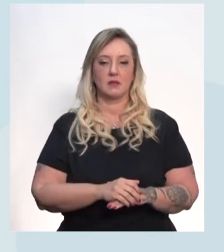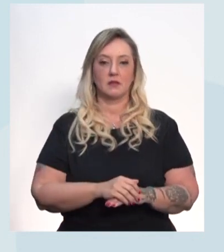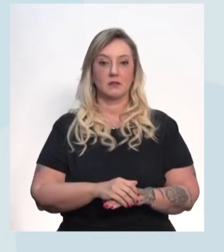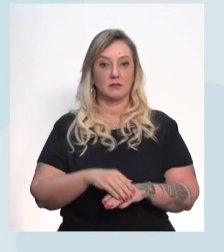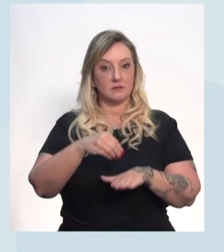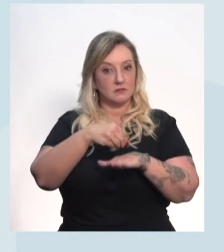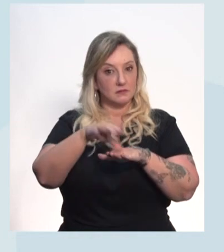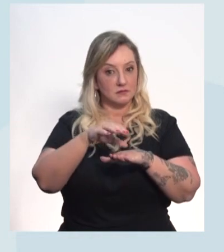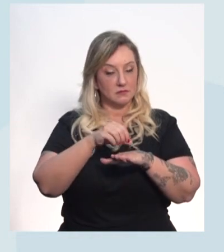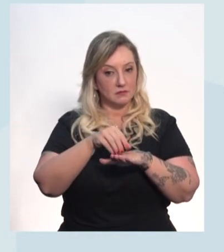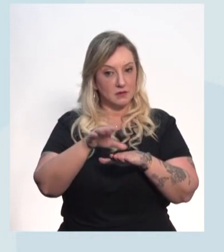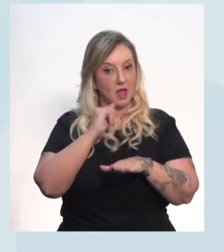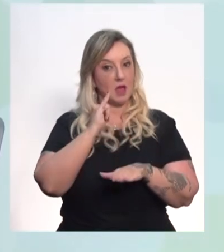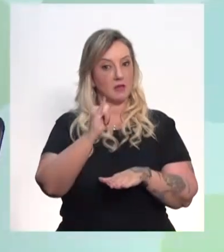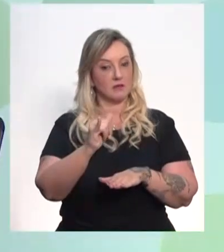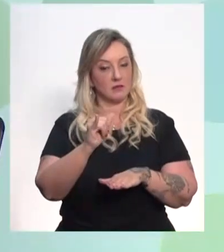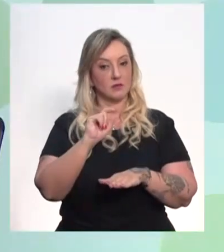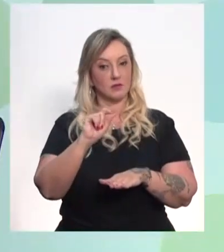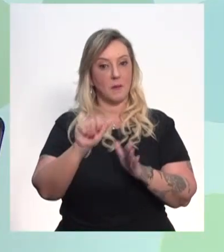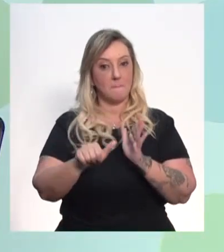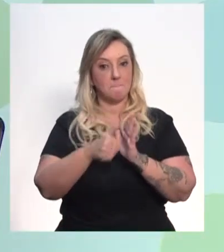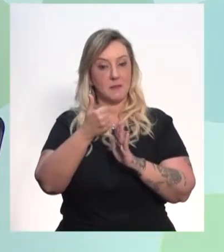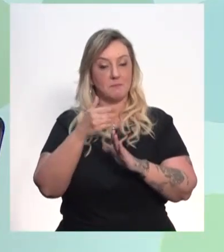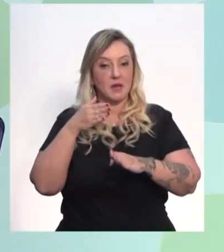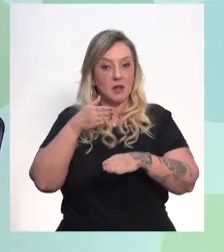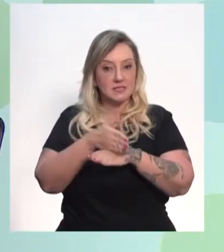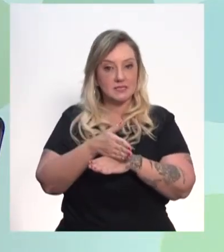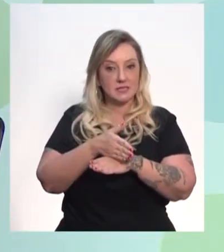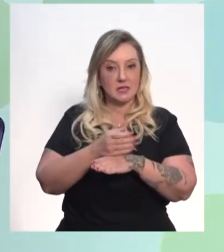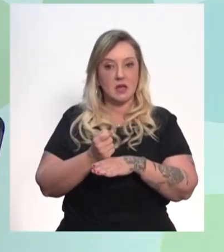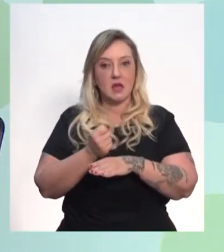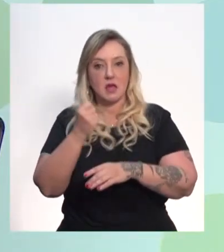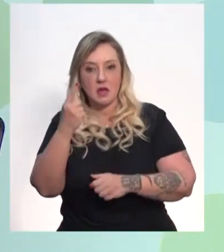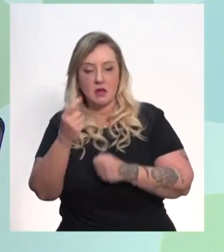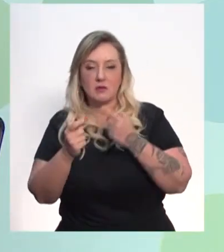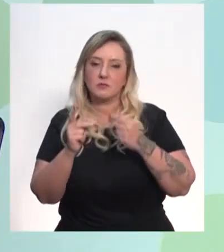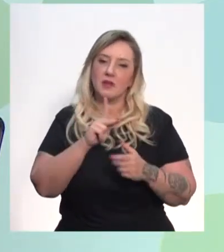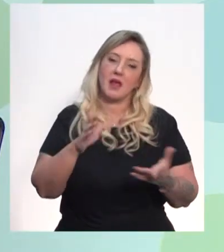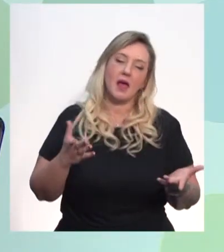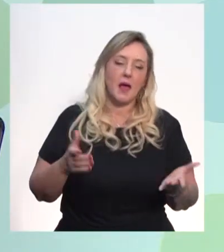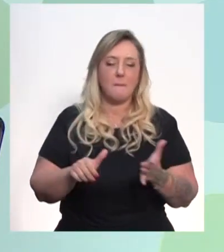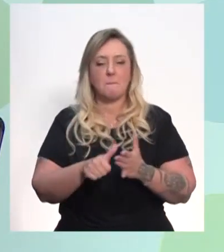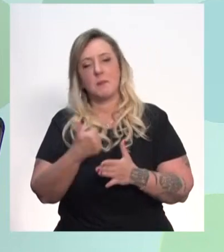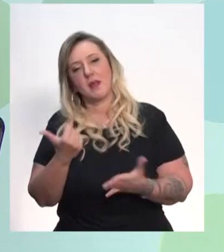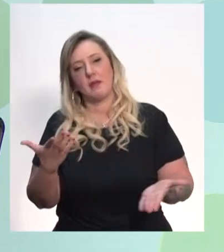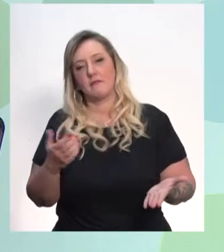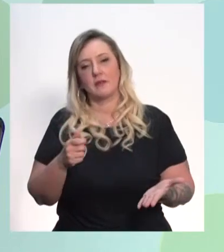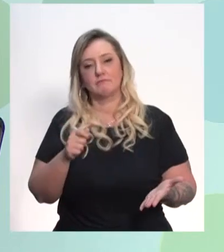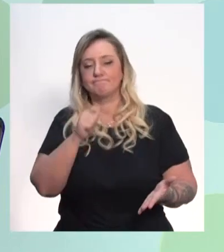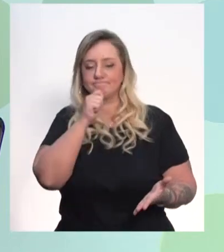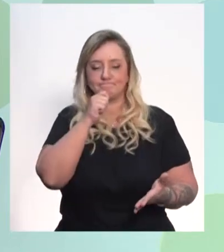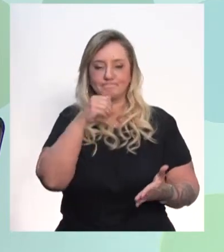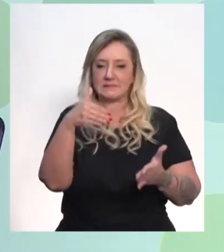colocar aqui onde está comando, procurar qual a pessoa que você quer conversar,